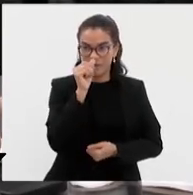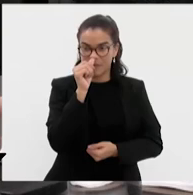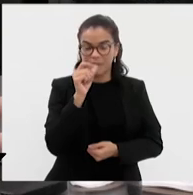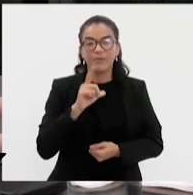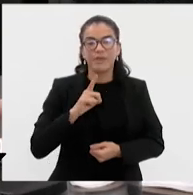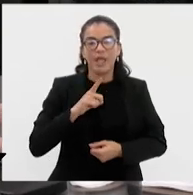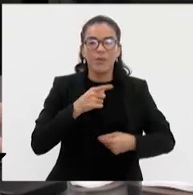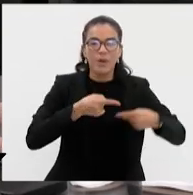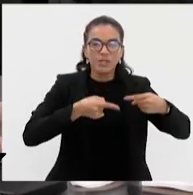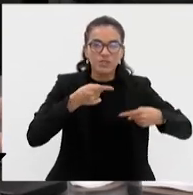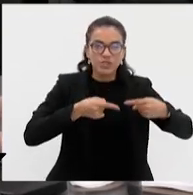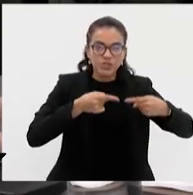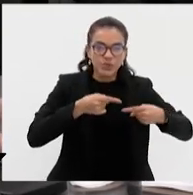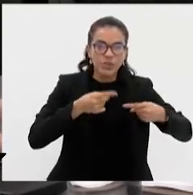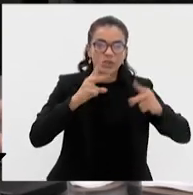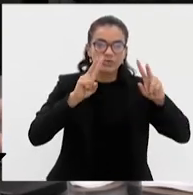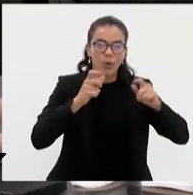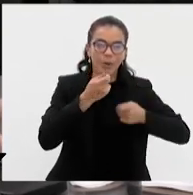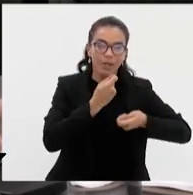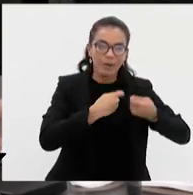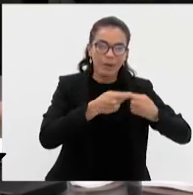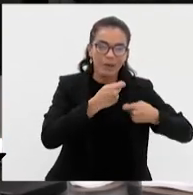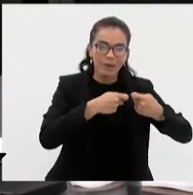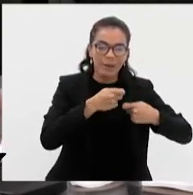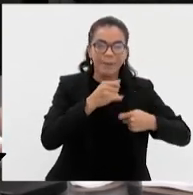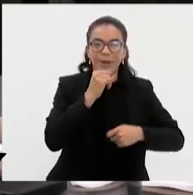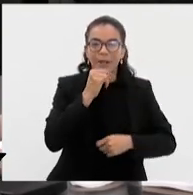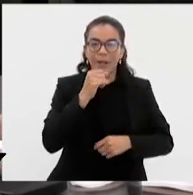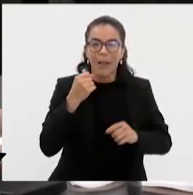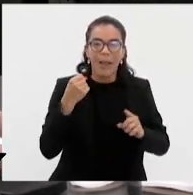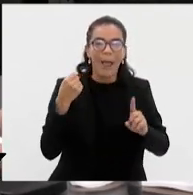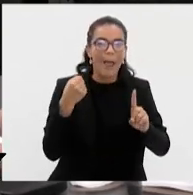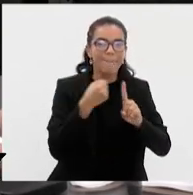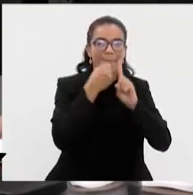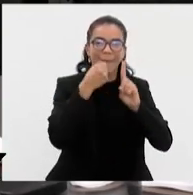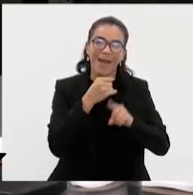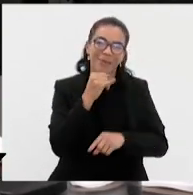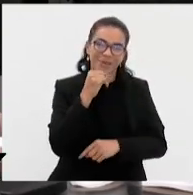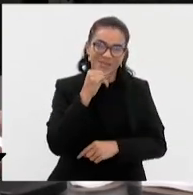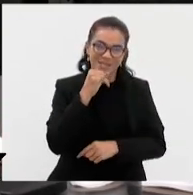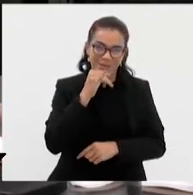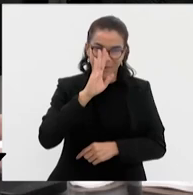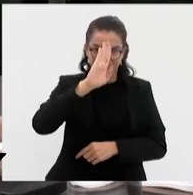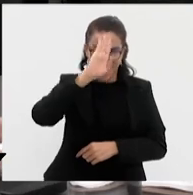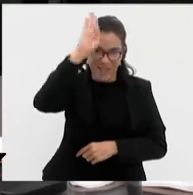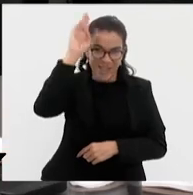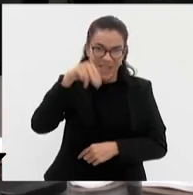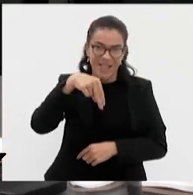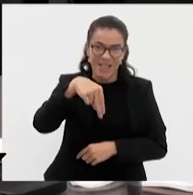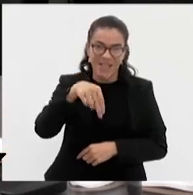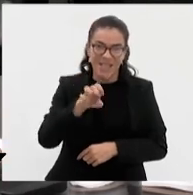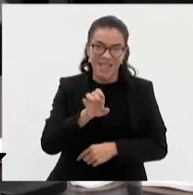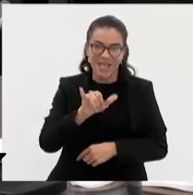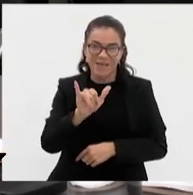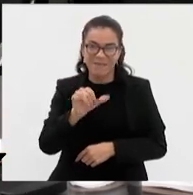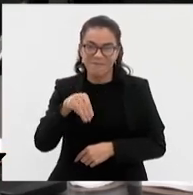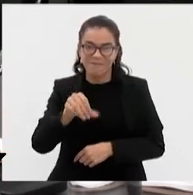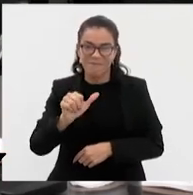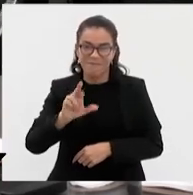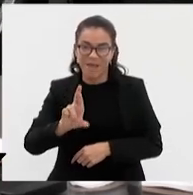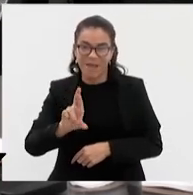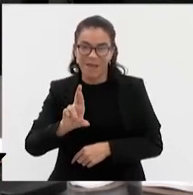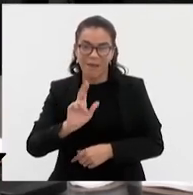uma discussão mercadológica, por exemplo, a marca Neymar paga muito mais ao Neymar do que a